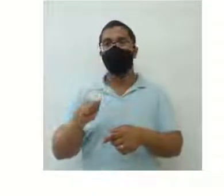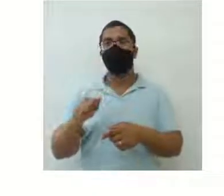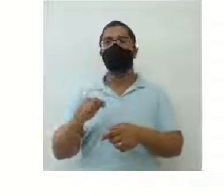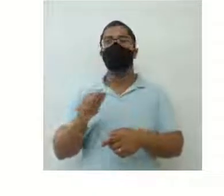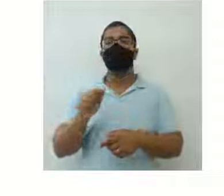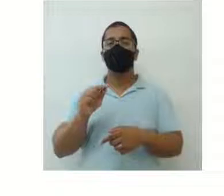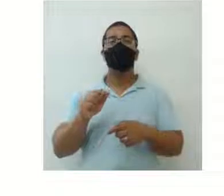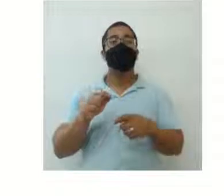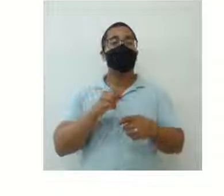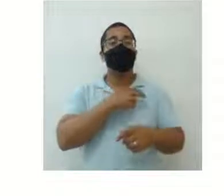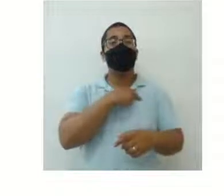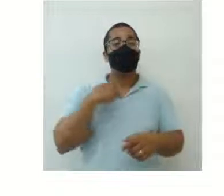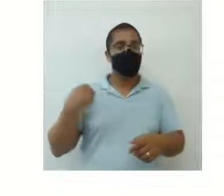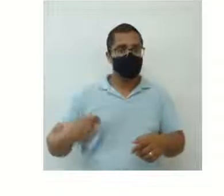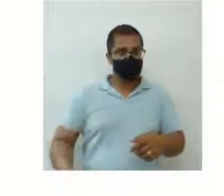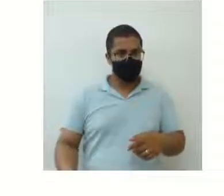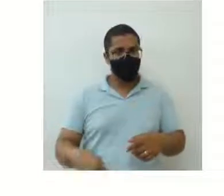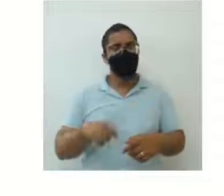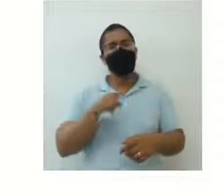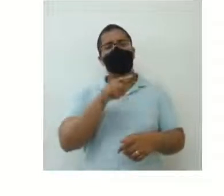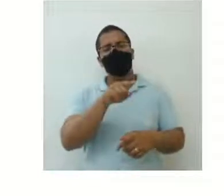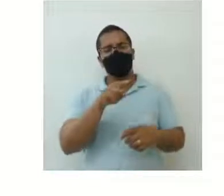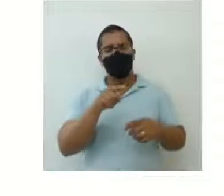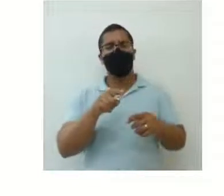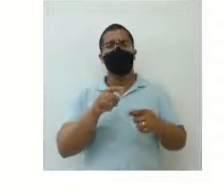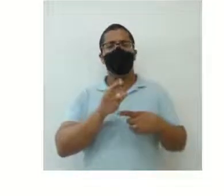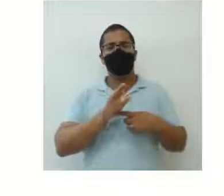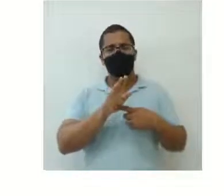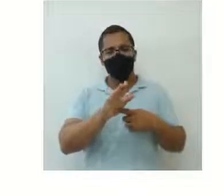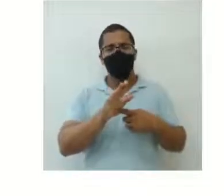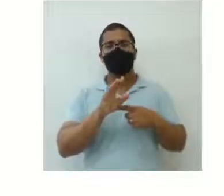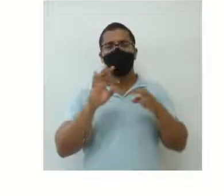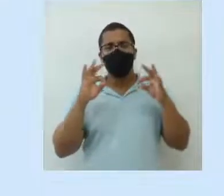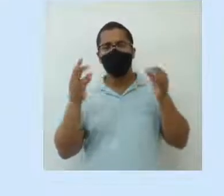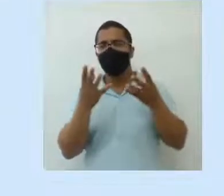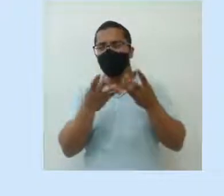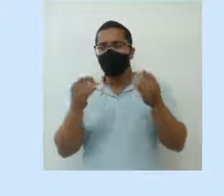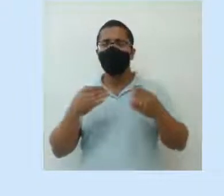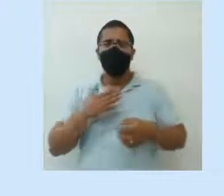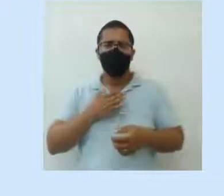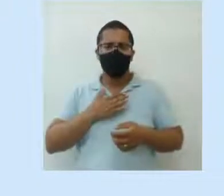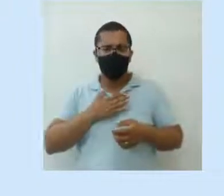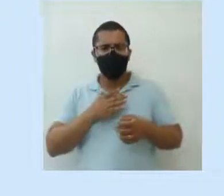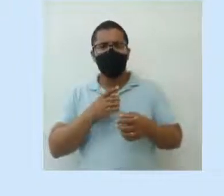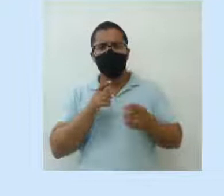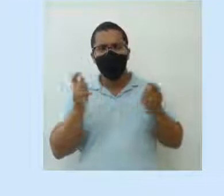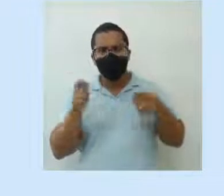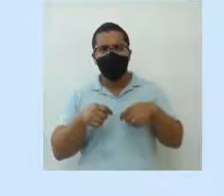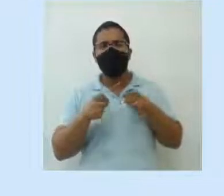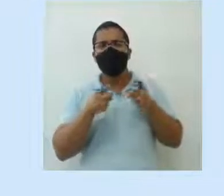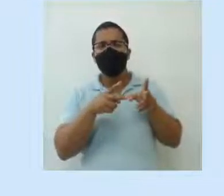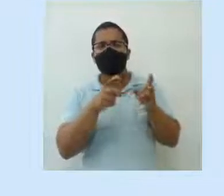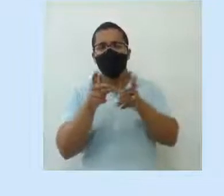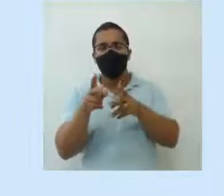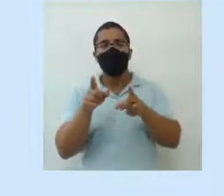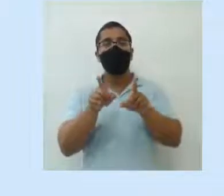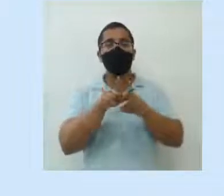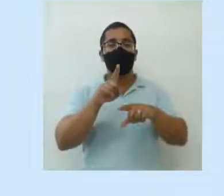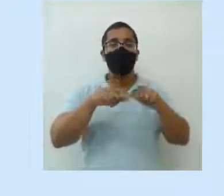a China, que representava um atraente mercado consumidor, né, e fornecedor de